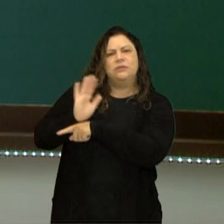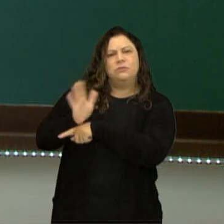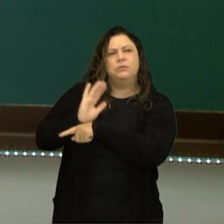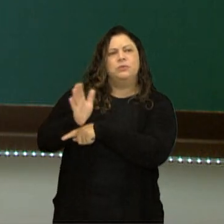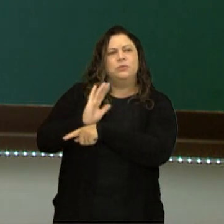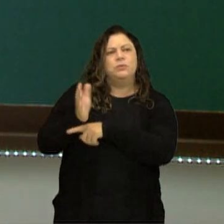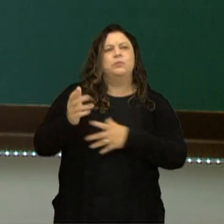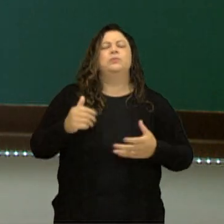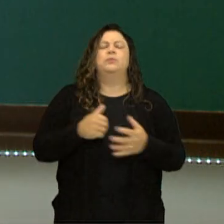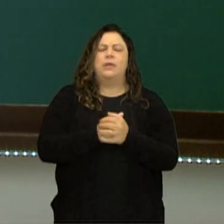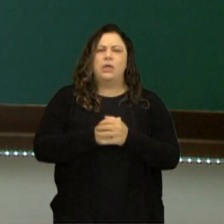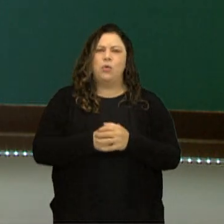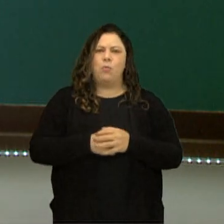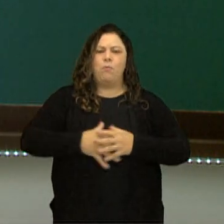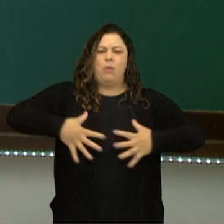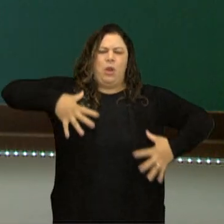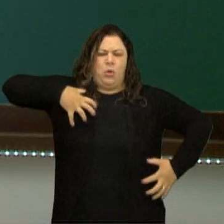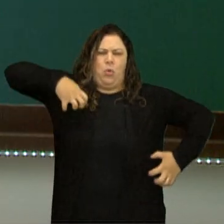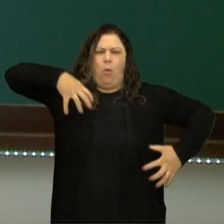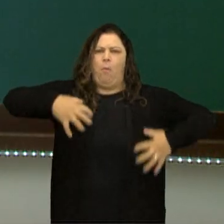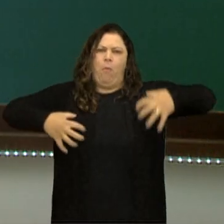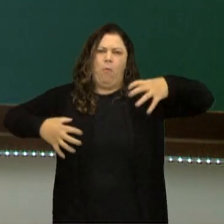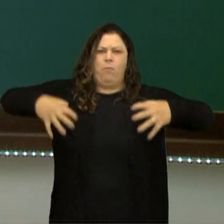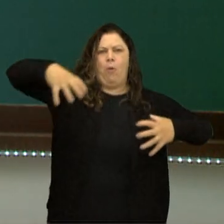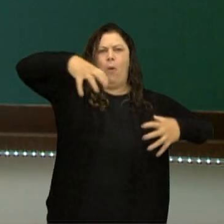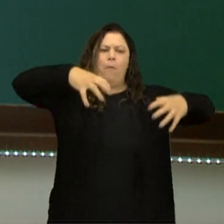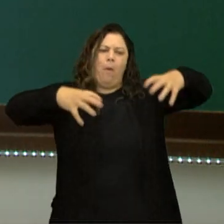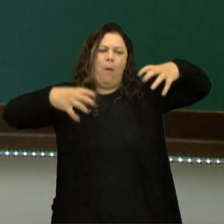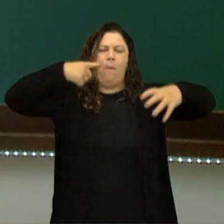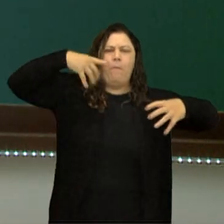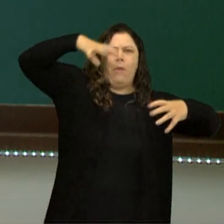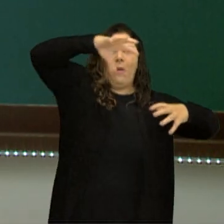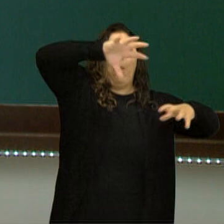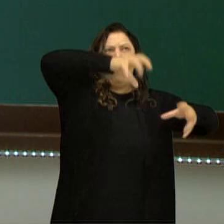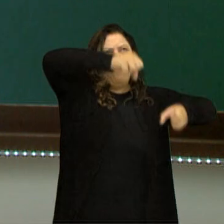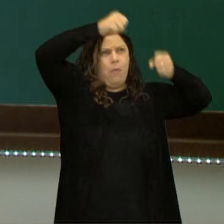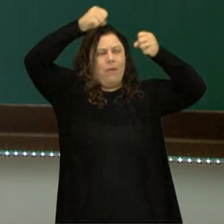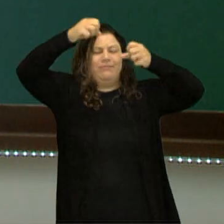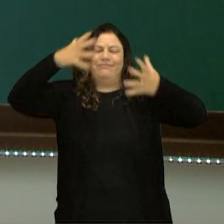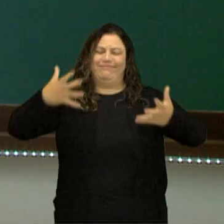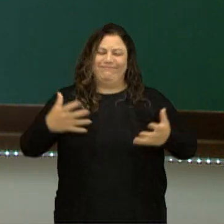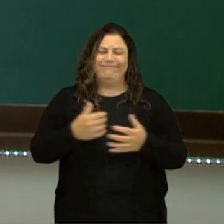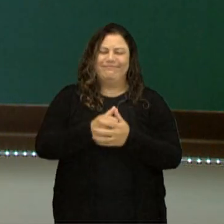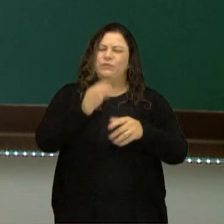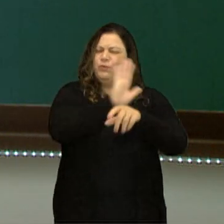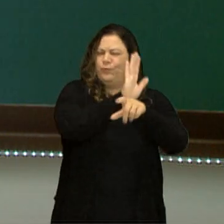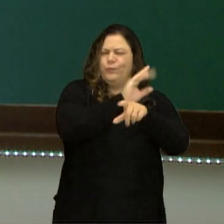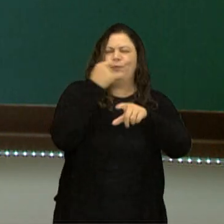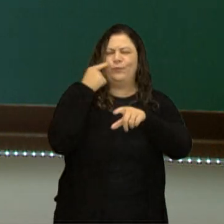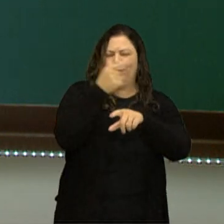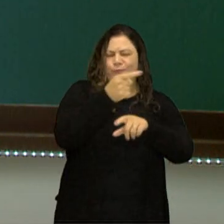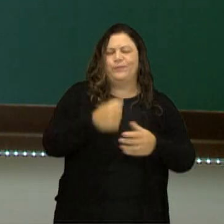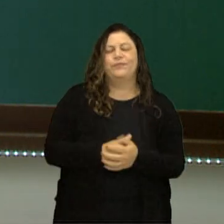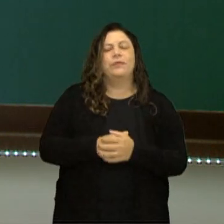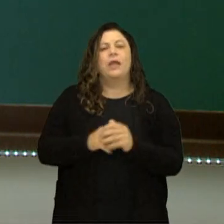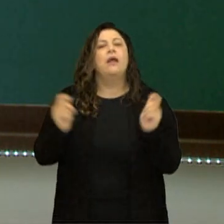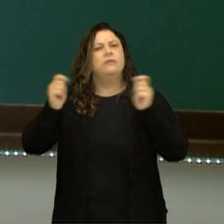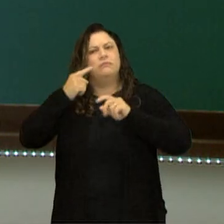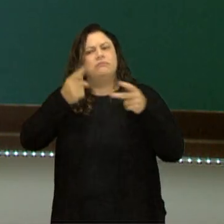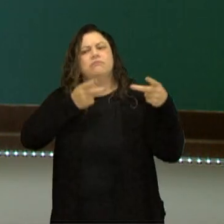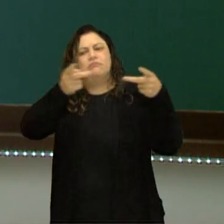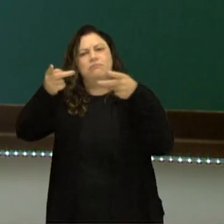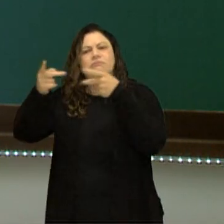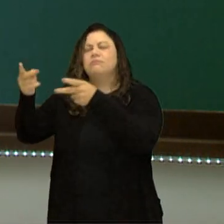King Kong que ficava pendurado nele. Você pode subir para fazer visitas, ele é bem legal. Então vamos conhecer New